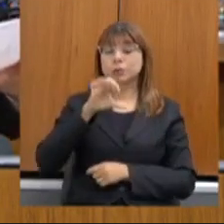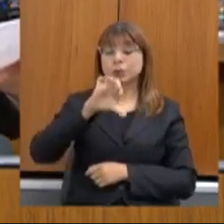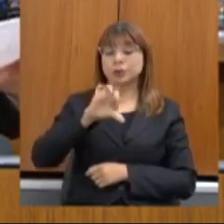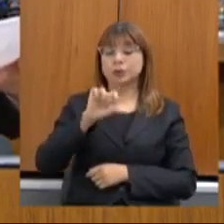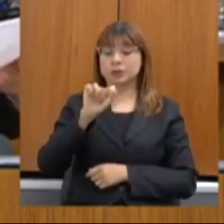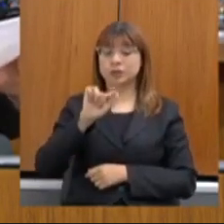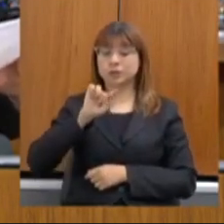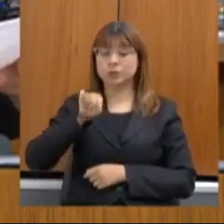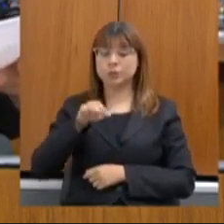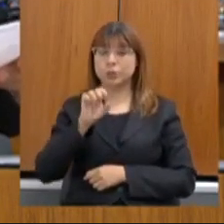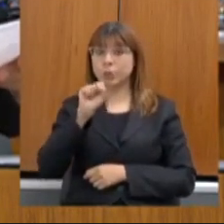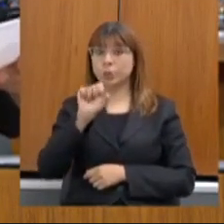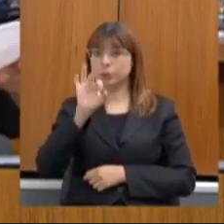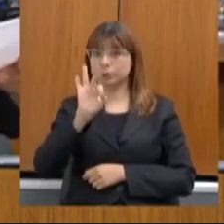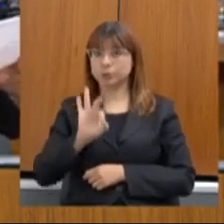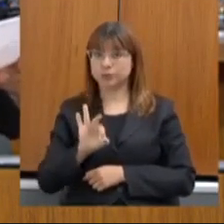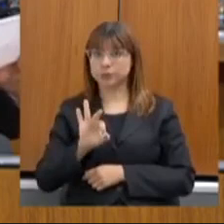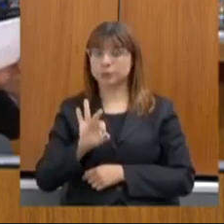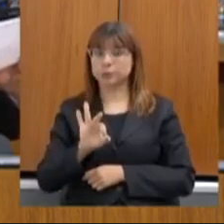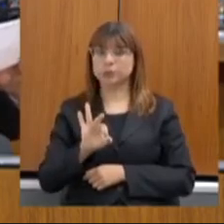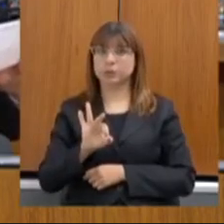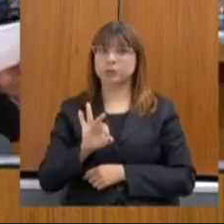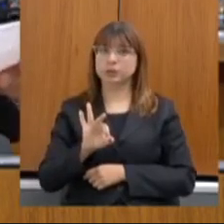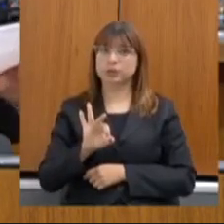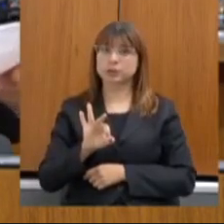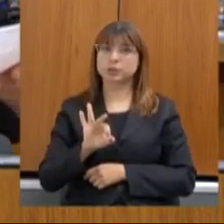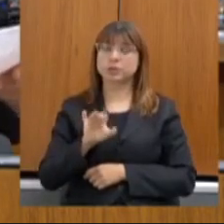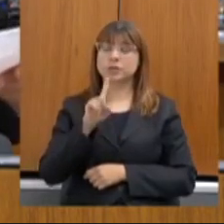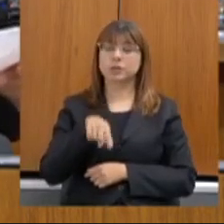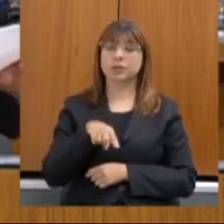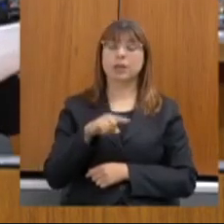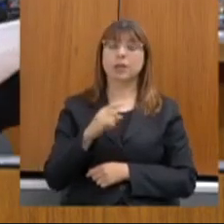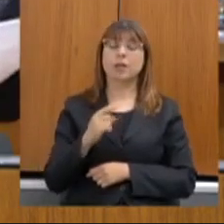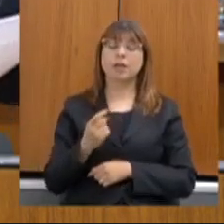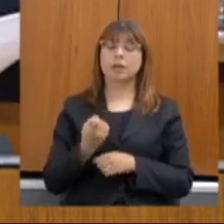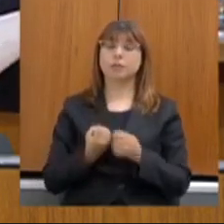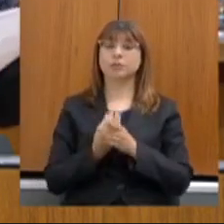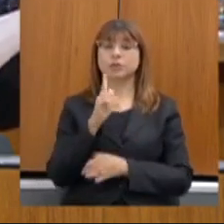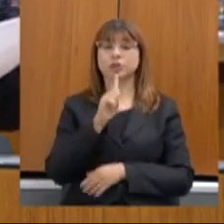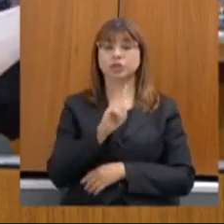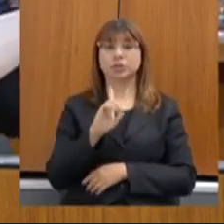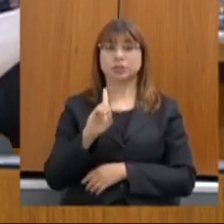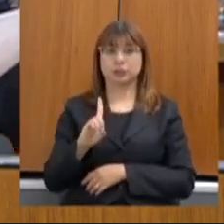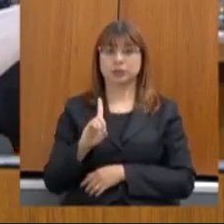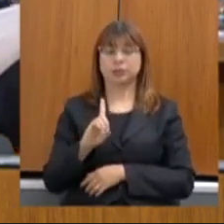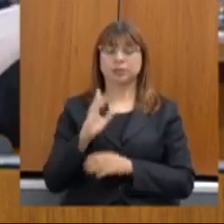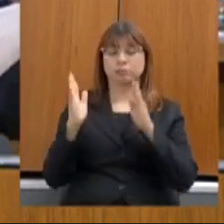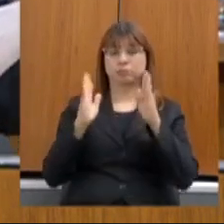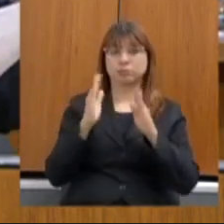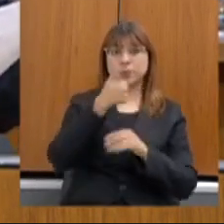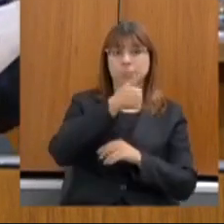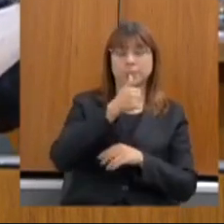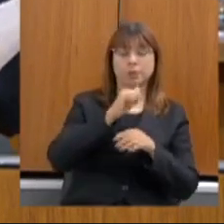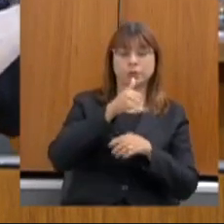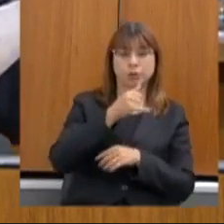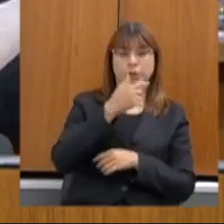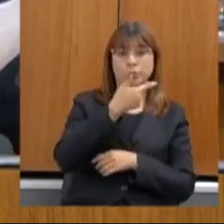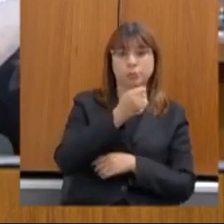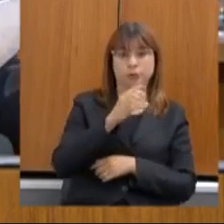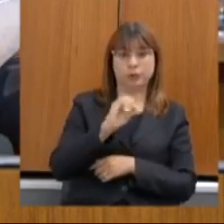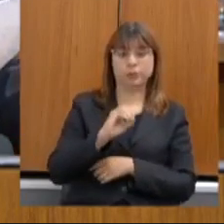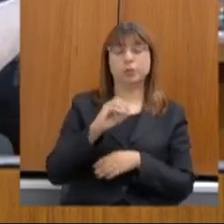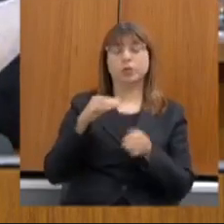97,8 cento da capacidade instalada de GD né de Primeiro de Janeiro 2020 a